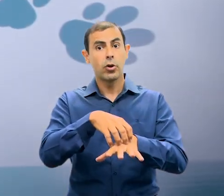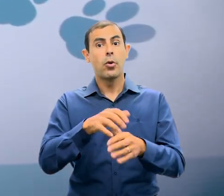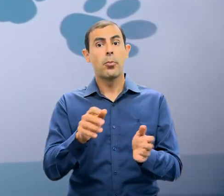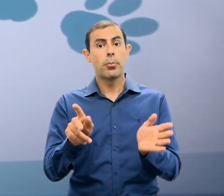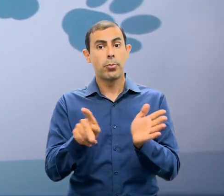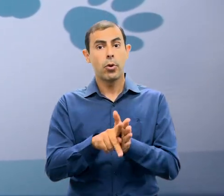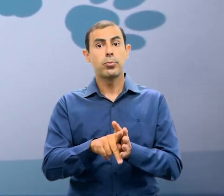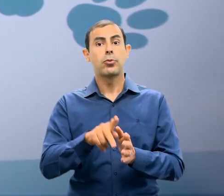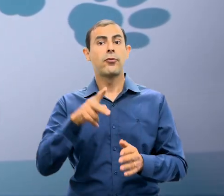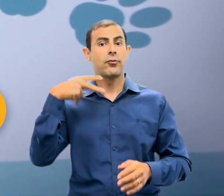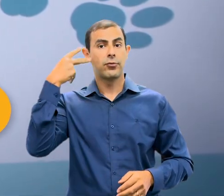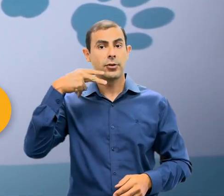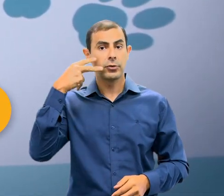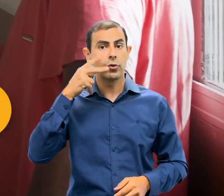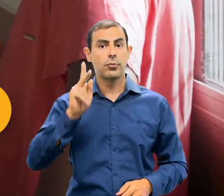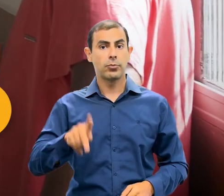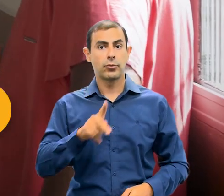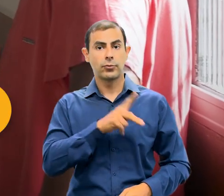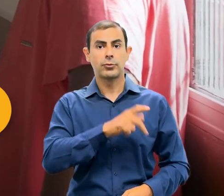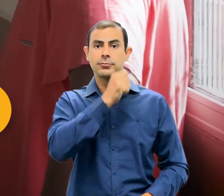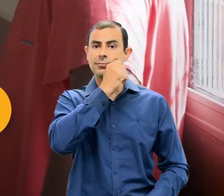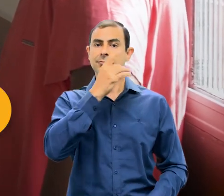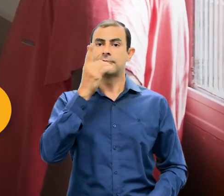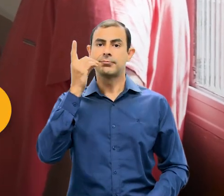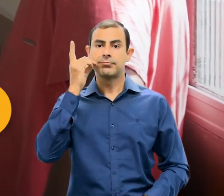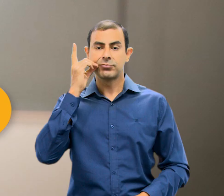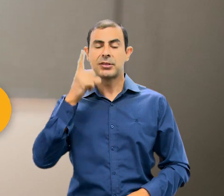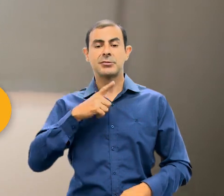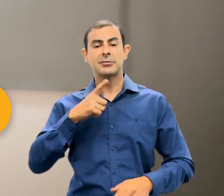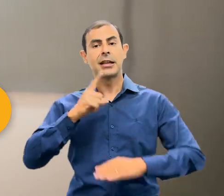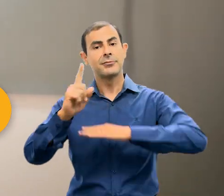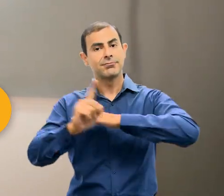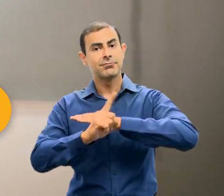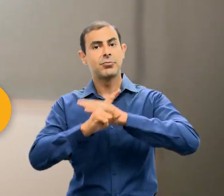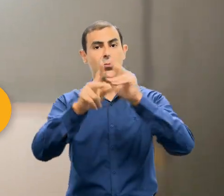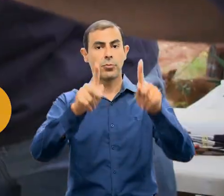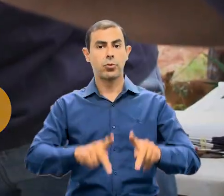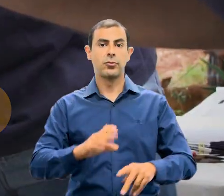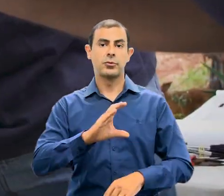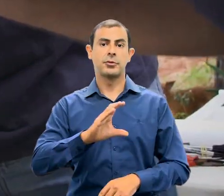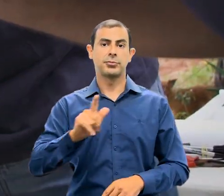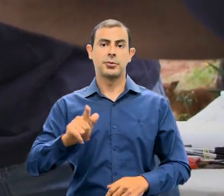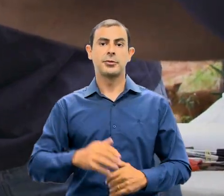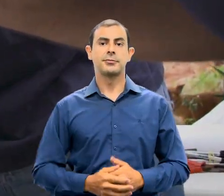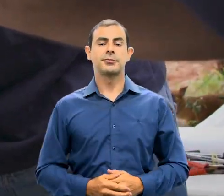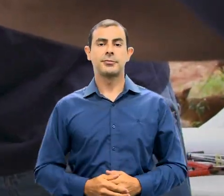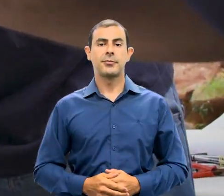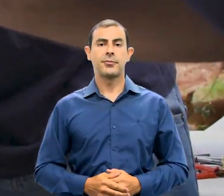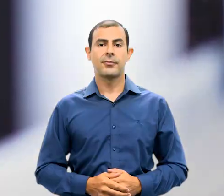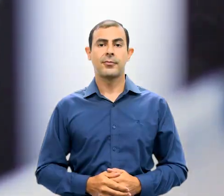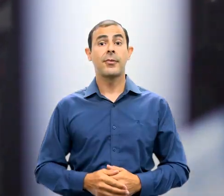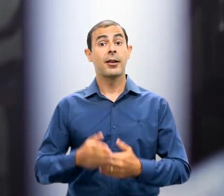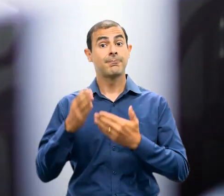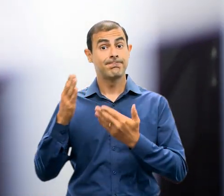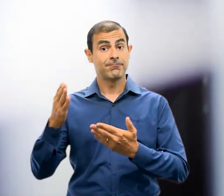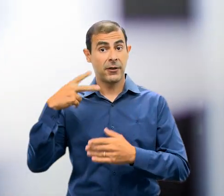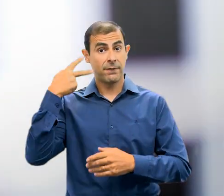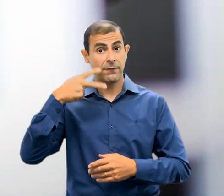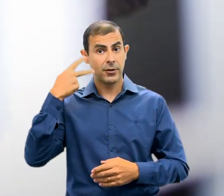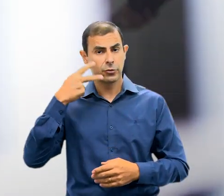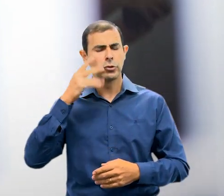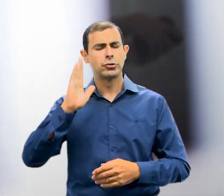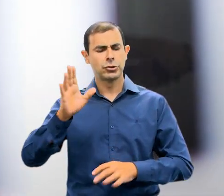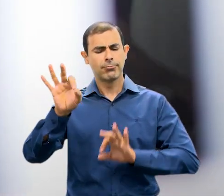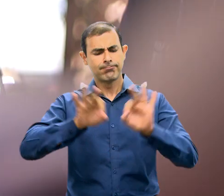itinerante, promovido nos bairros pelo vereador professor André Luiz, tem levado à população de Campo Grande. O